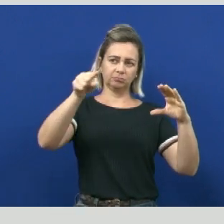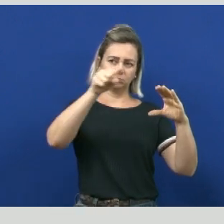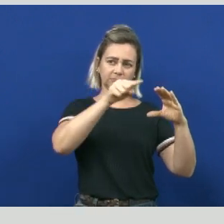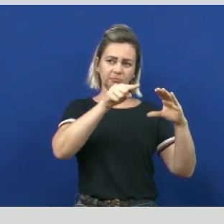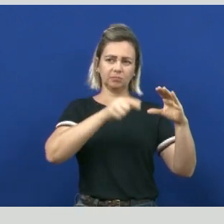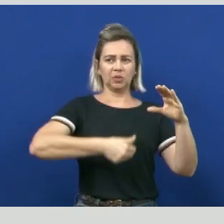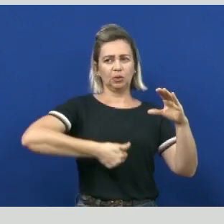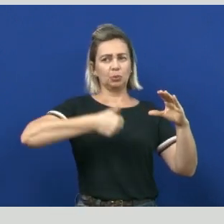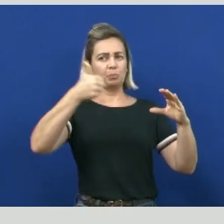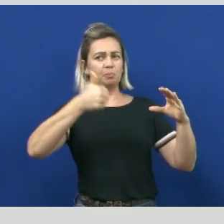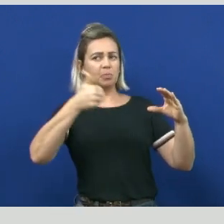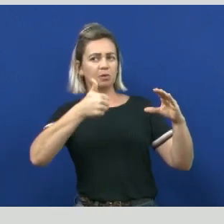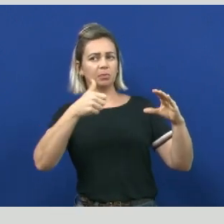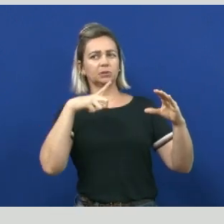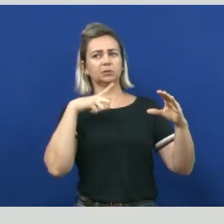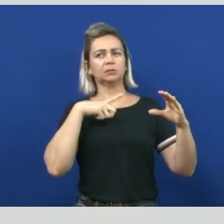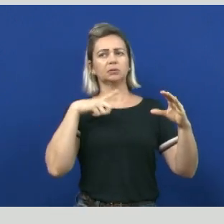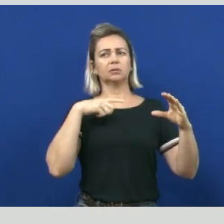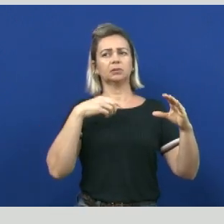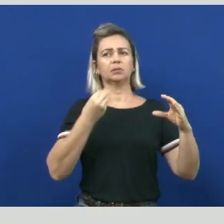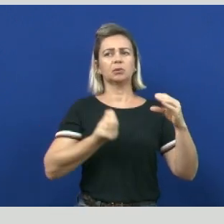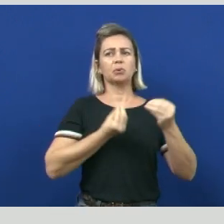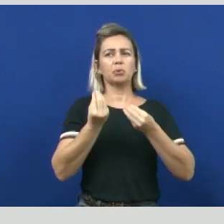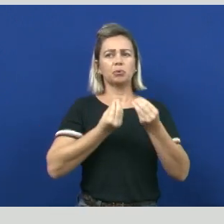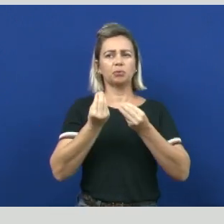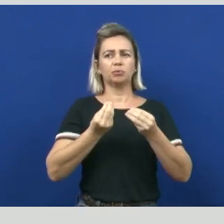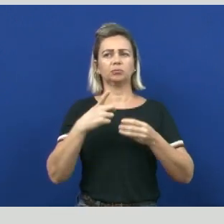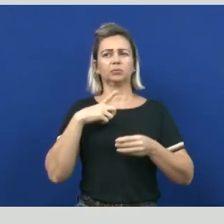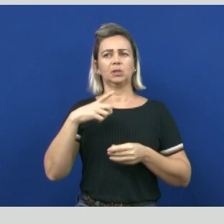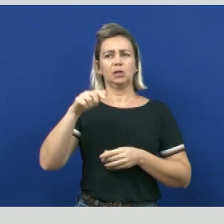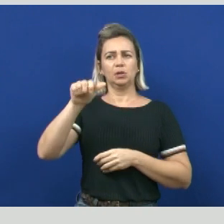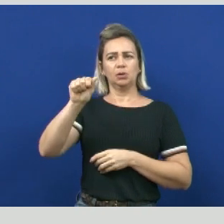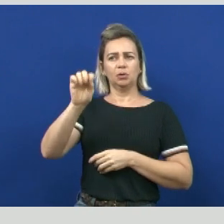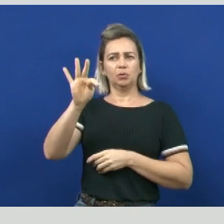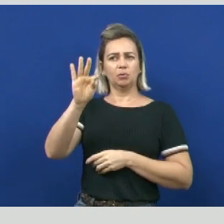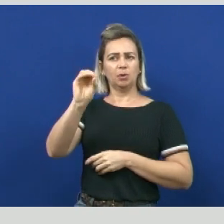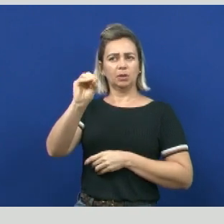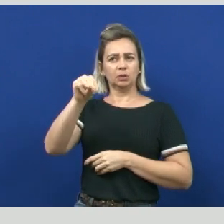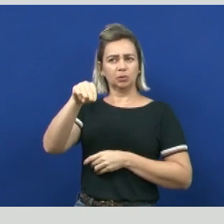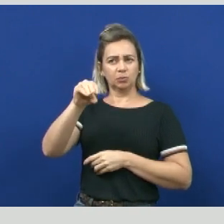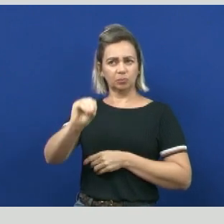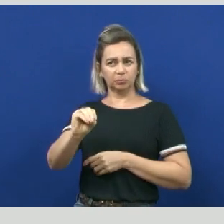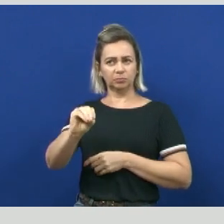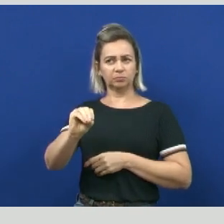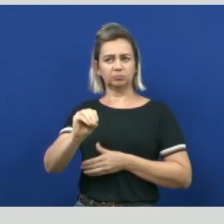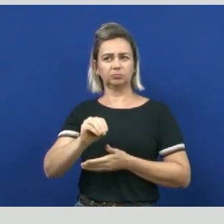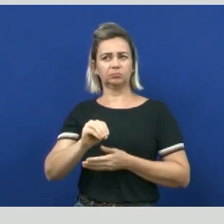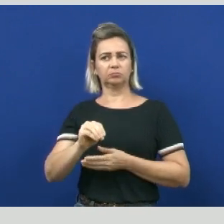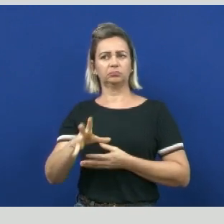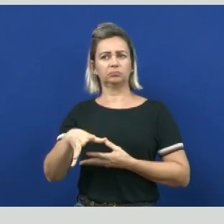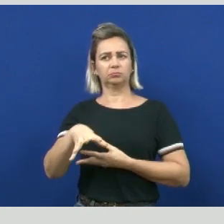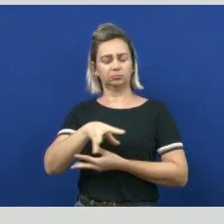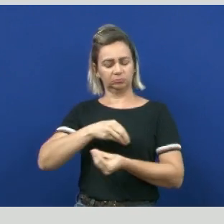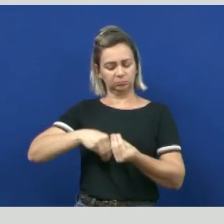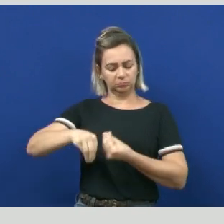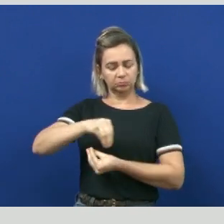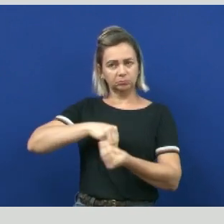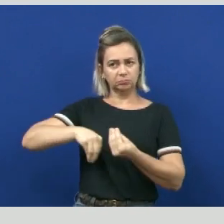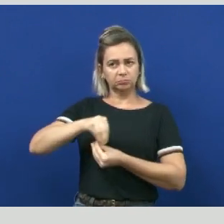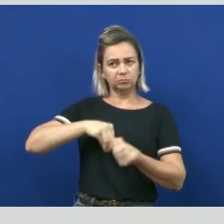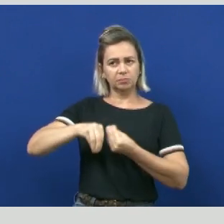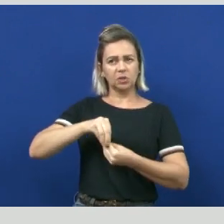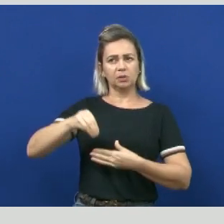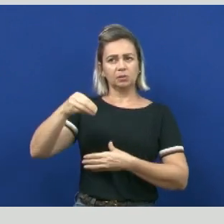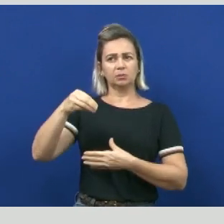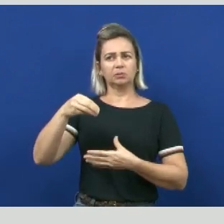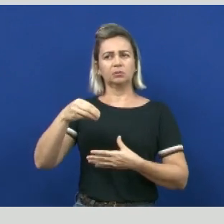Primeiro, né, nós temos aí o átomo. O átomo ele vai se juntar para formar as moléculas, os átomos, né, vão se juntar para formar as moléculas através das ligações